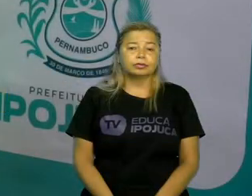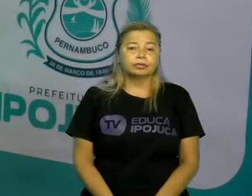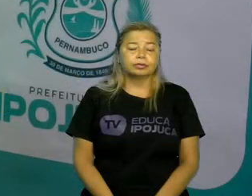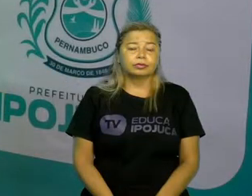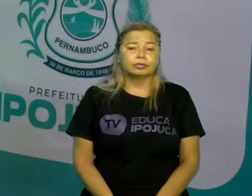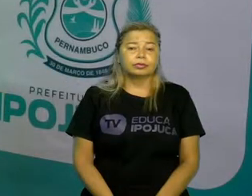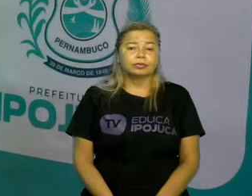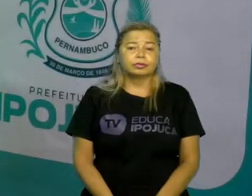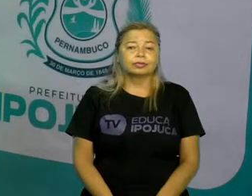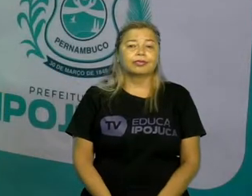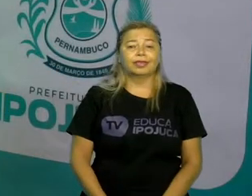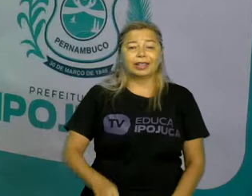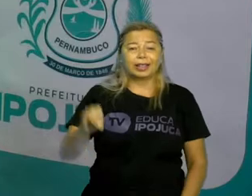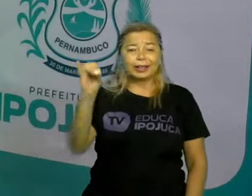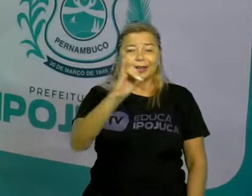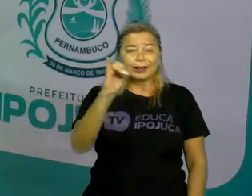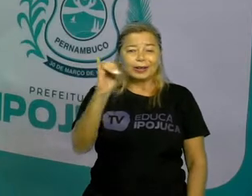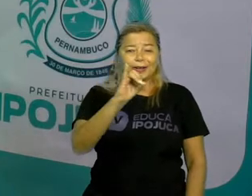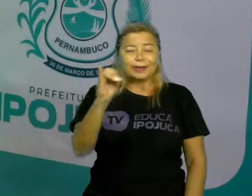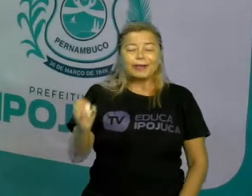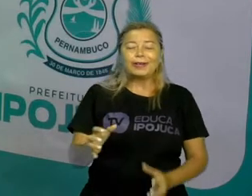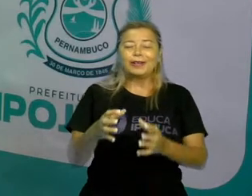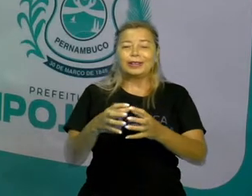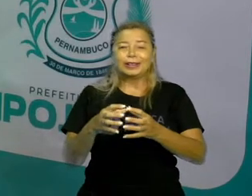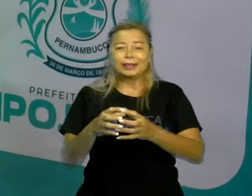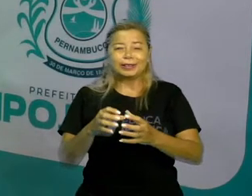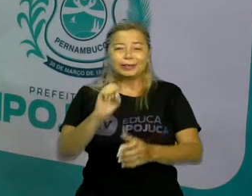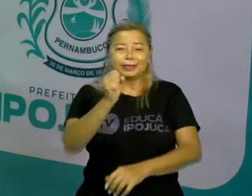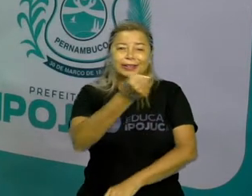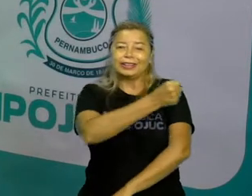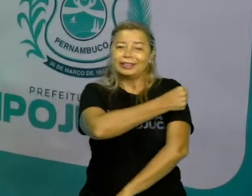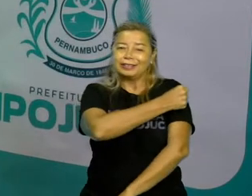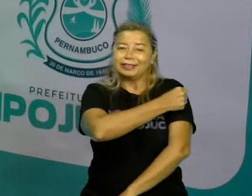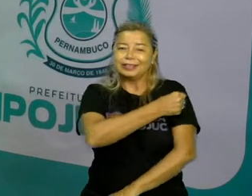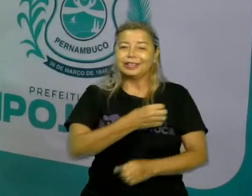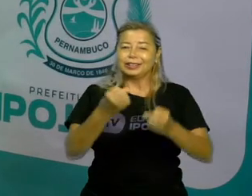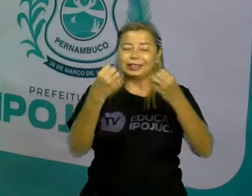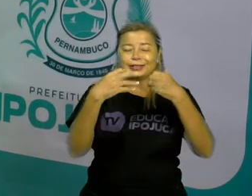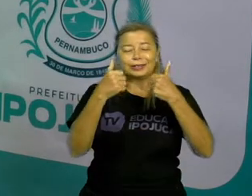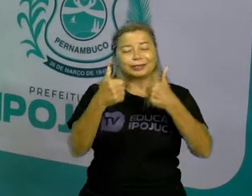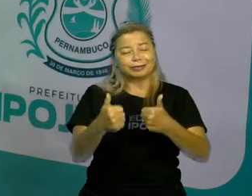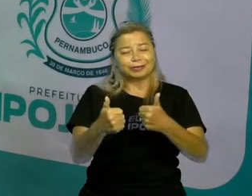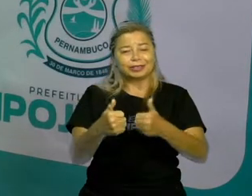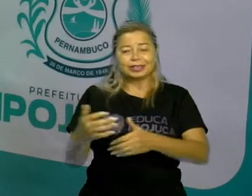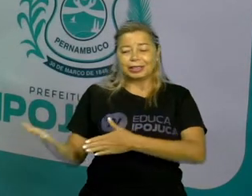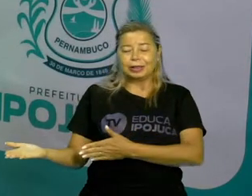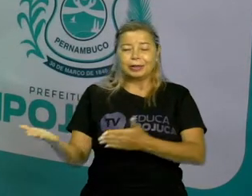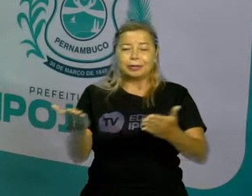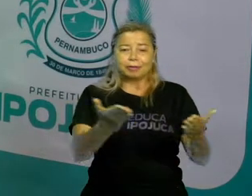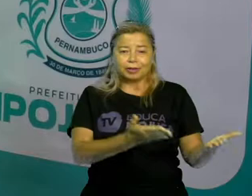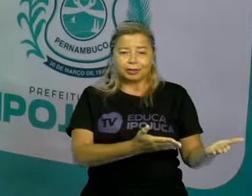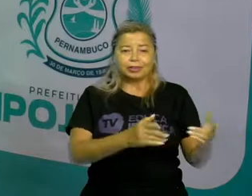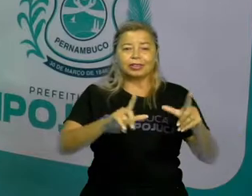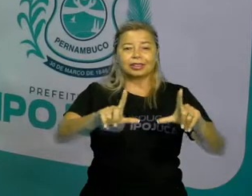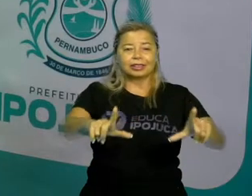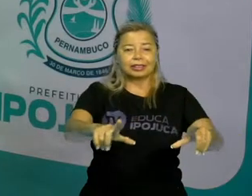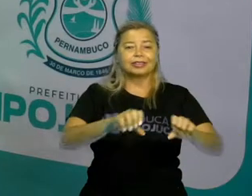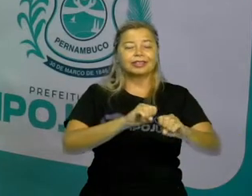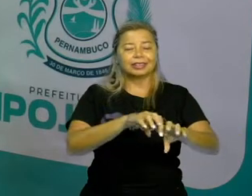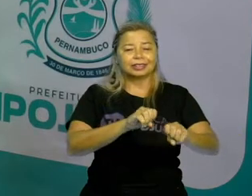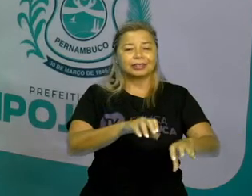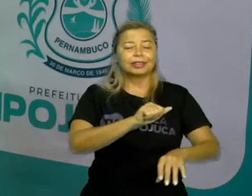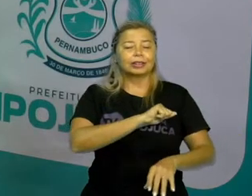E aí, galerinha do oitavo ano, tudo bem com vocês? Sejam bem-vindos à TV Educa e Pojuca.